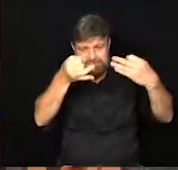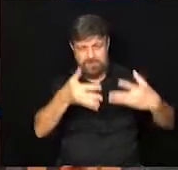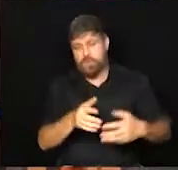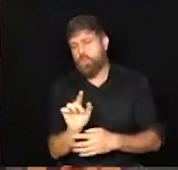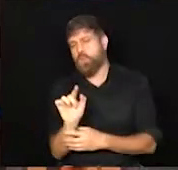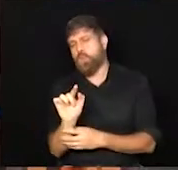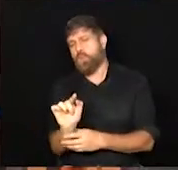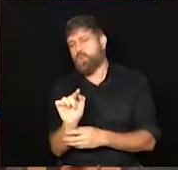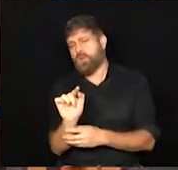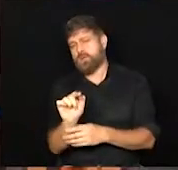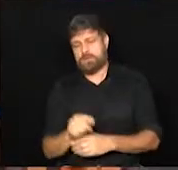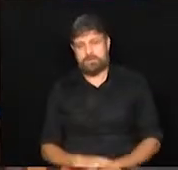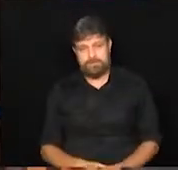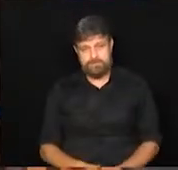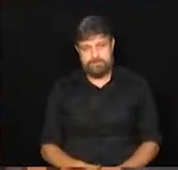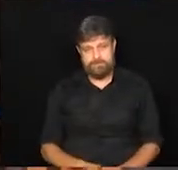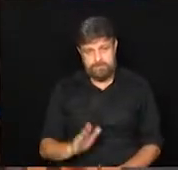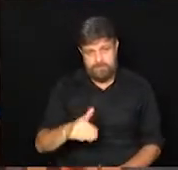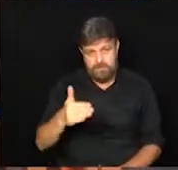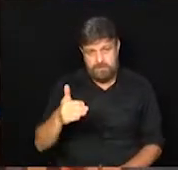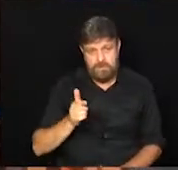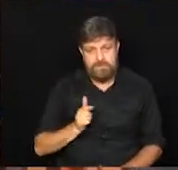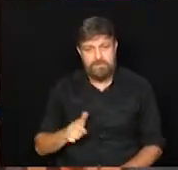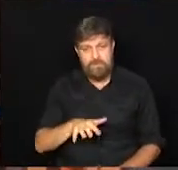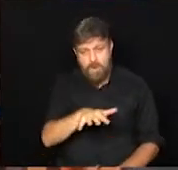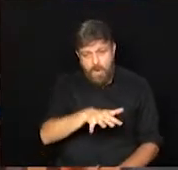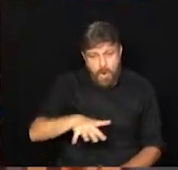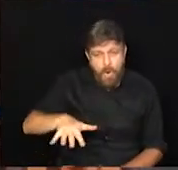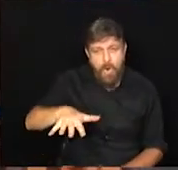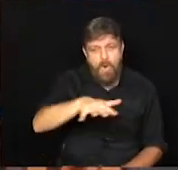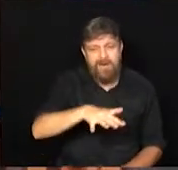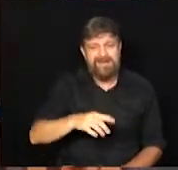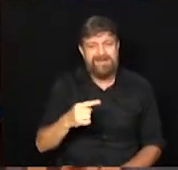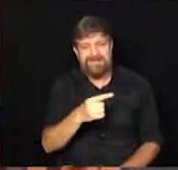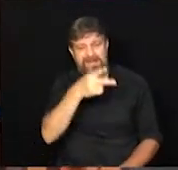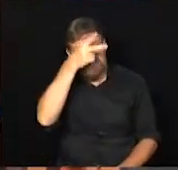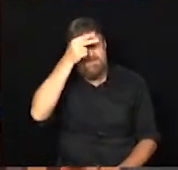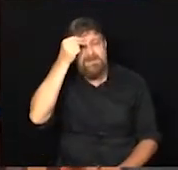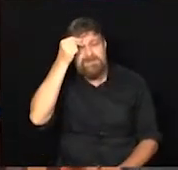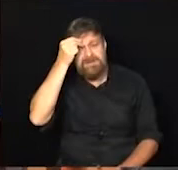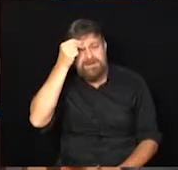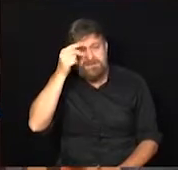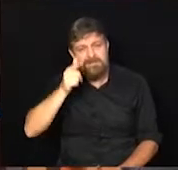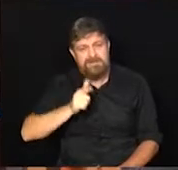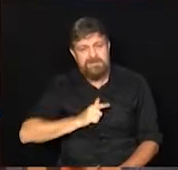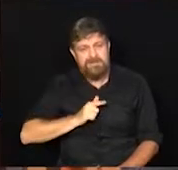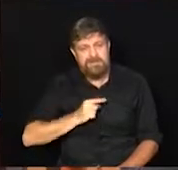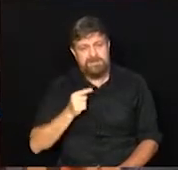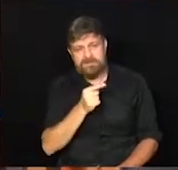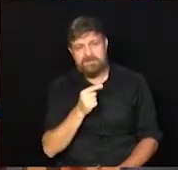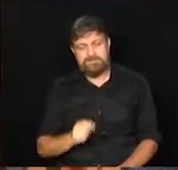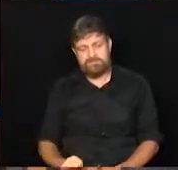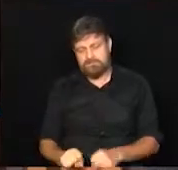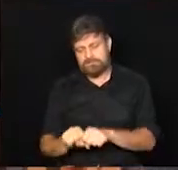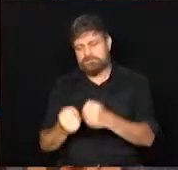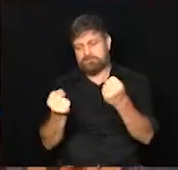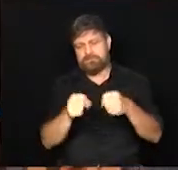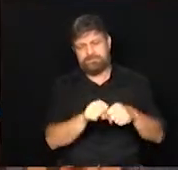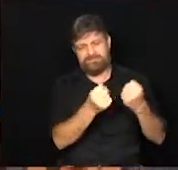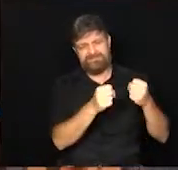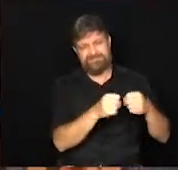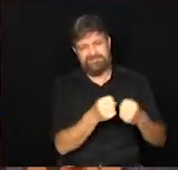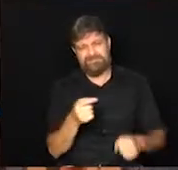o quanto nos espaços do Executivo se tem desmontado, se